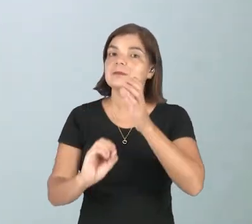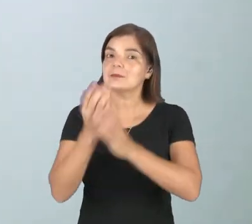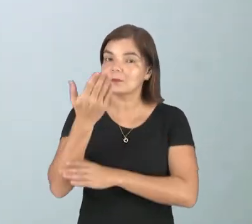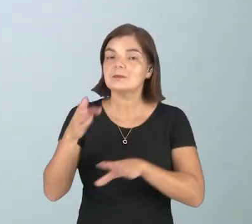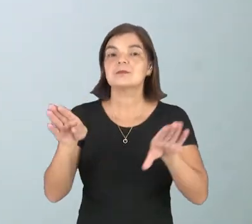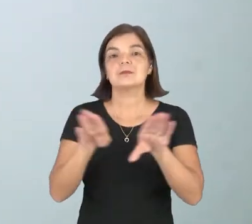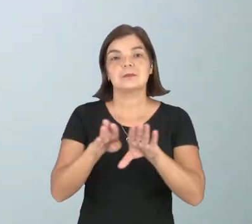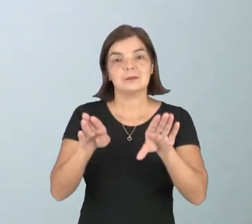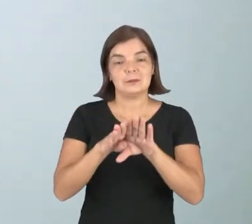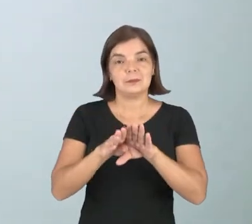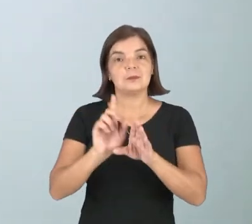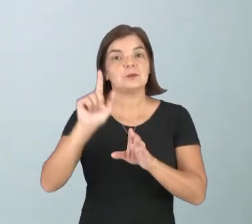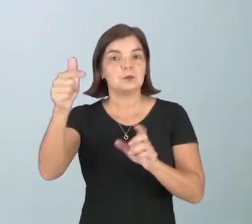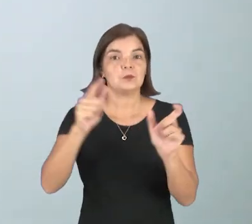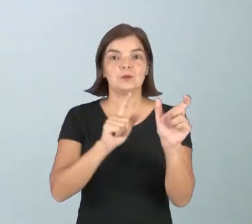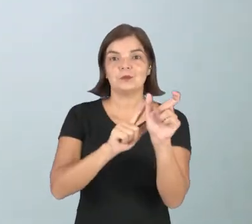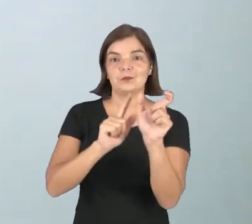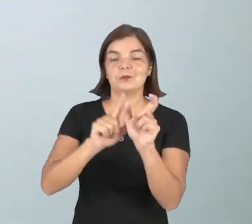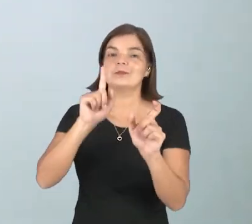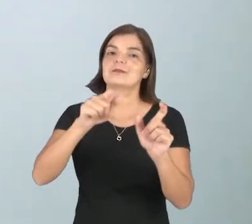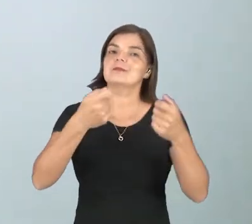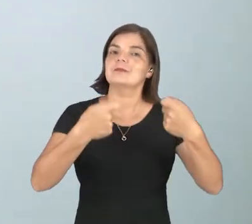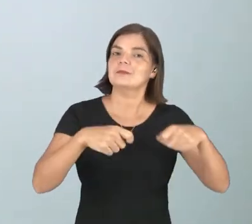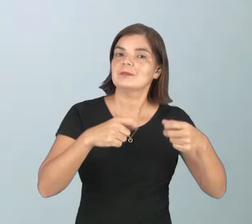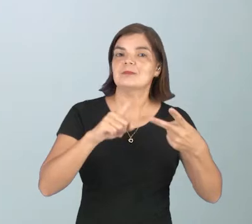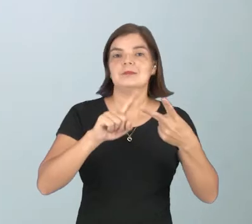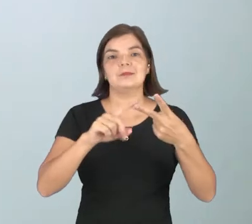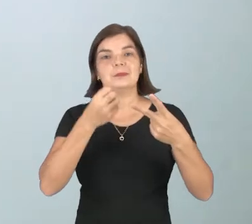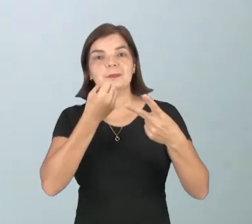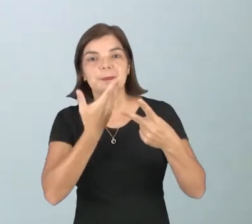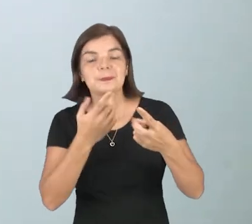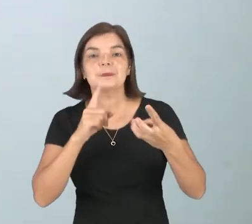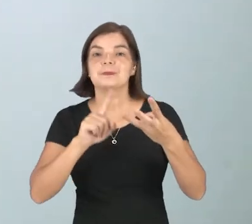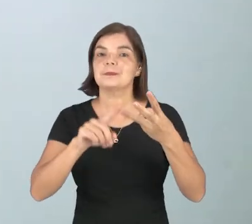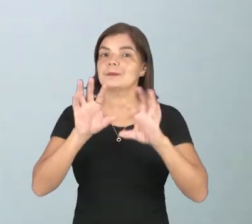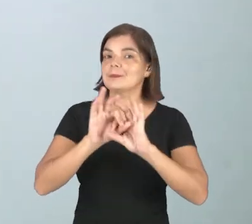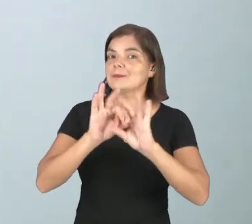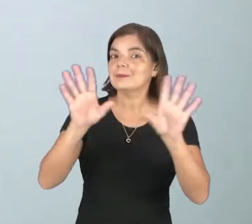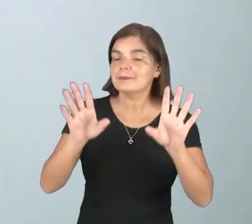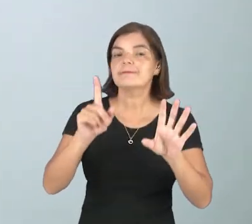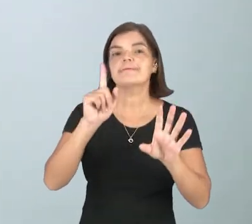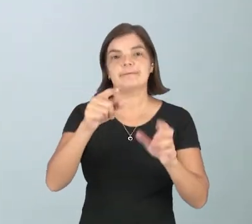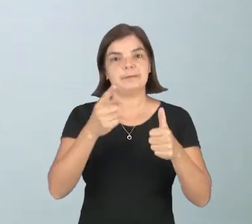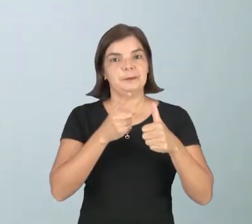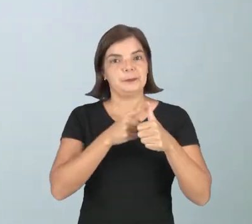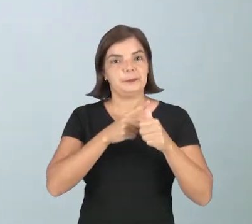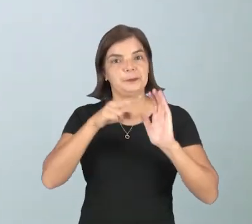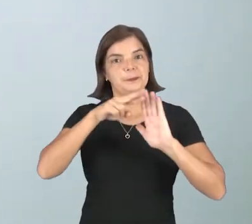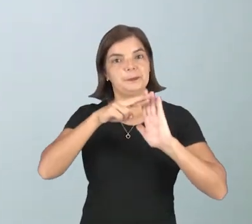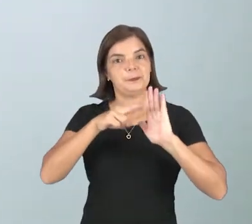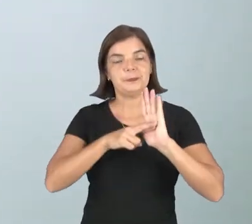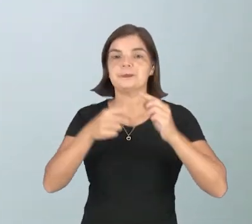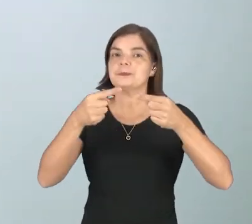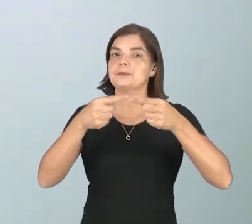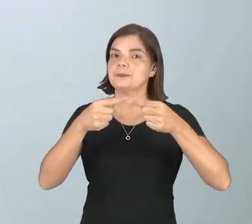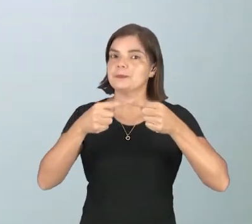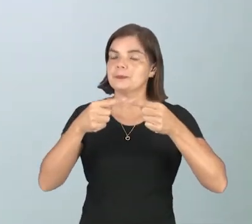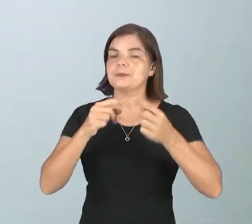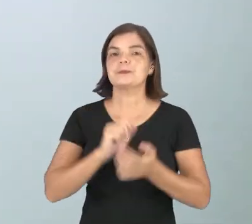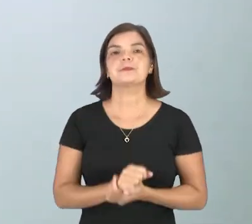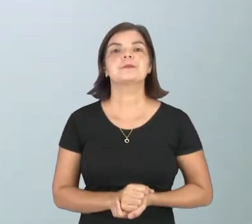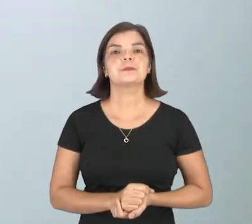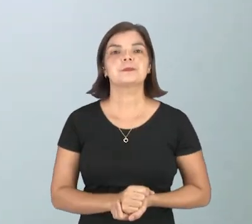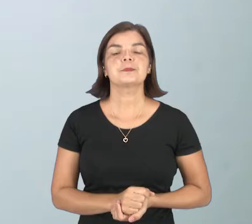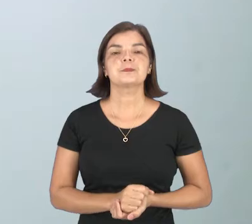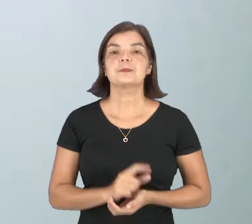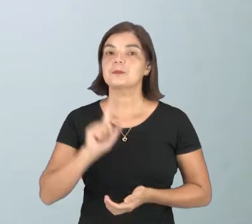também com essas outras expressões. É necessário, é bom, é permitido. Essa é a nossa primeira regra de concordância. Vamos